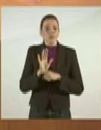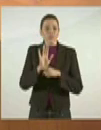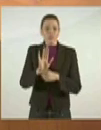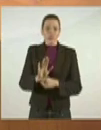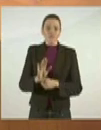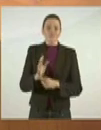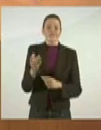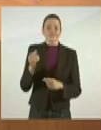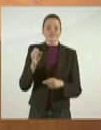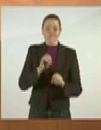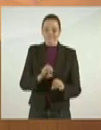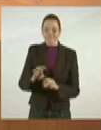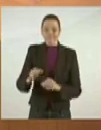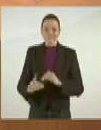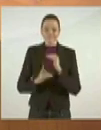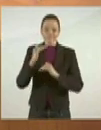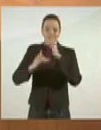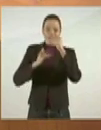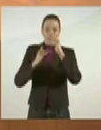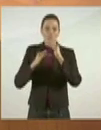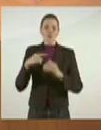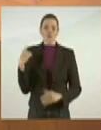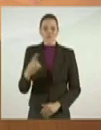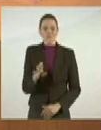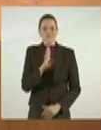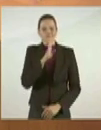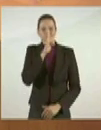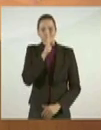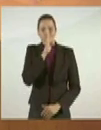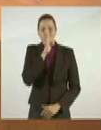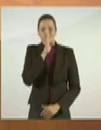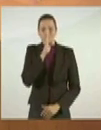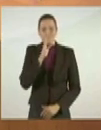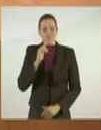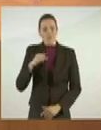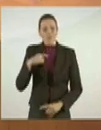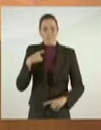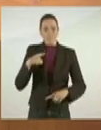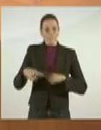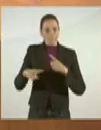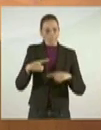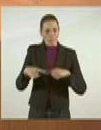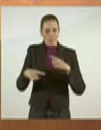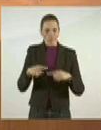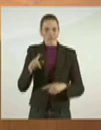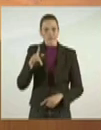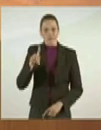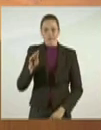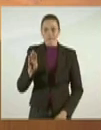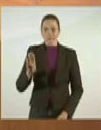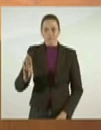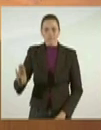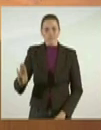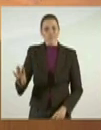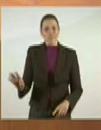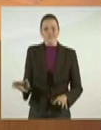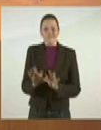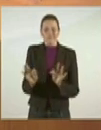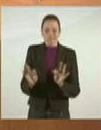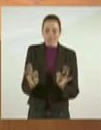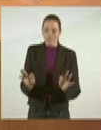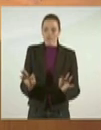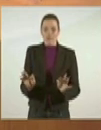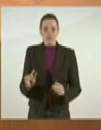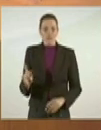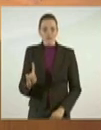calar diante de políticas públicas corretivas e a educação em muitos momentos é